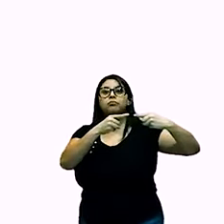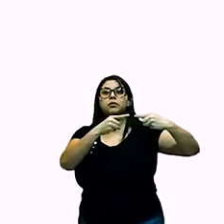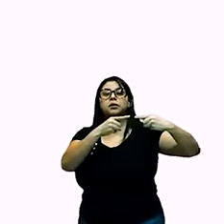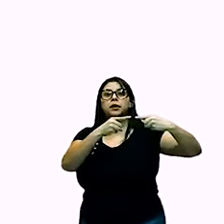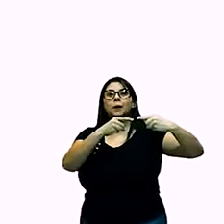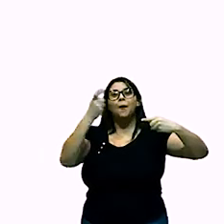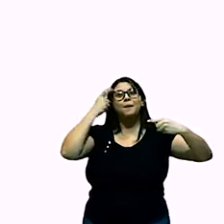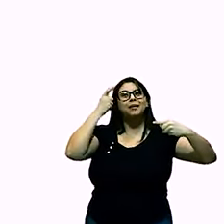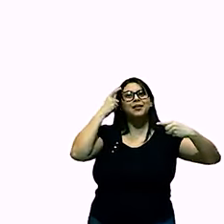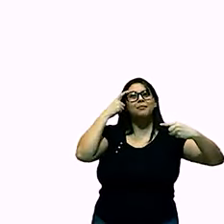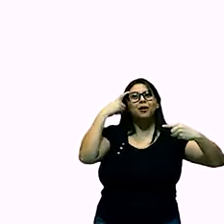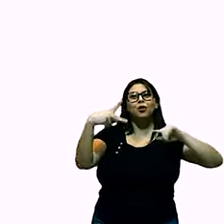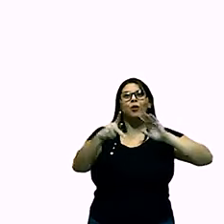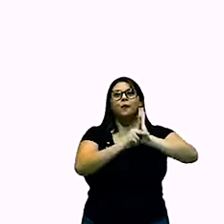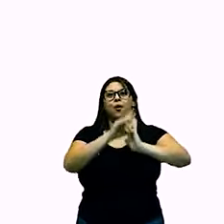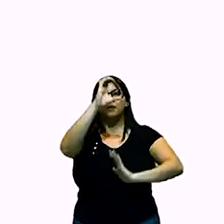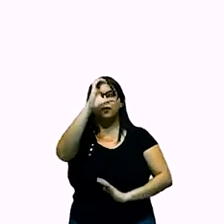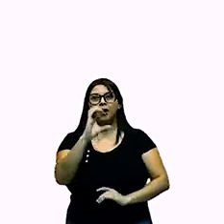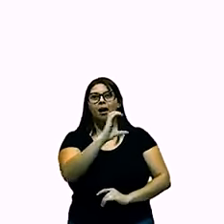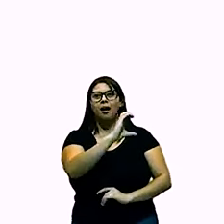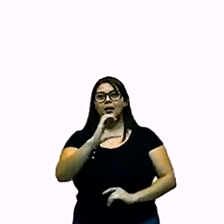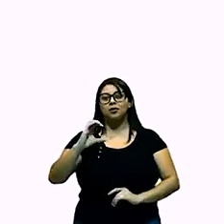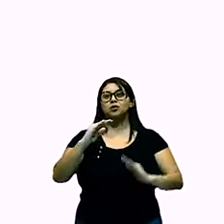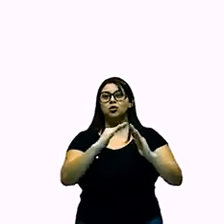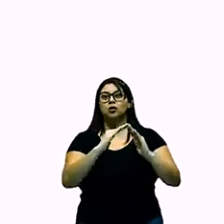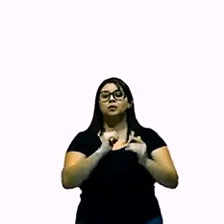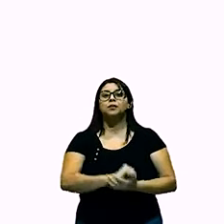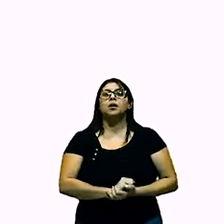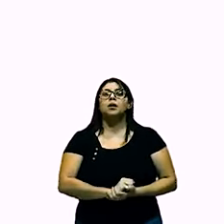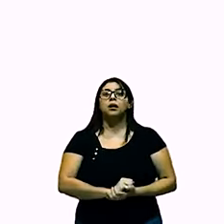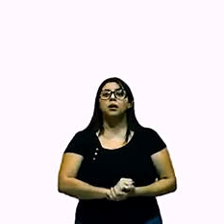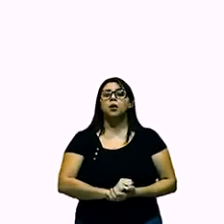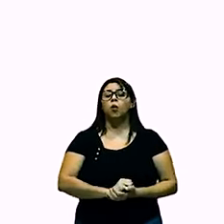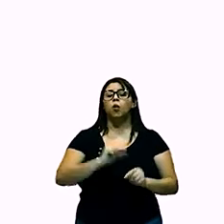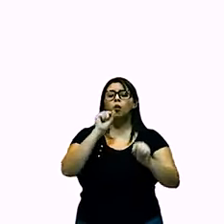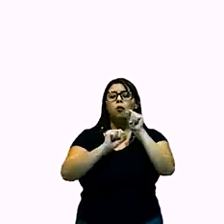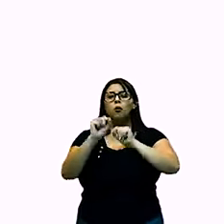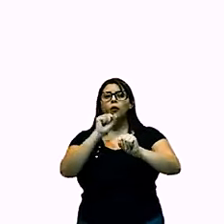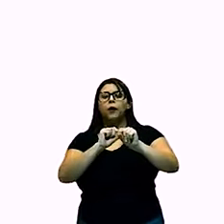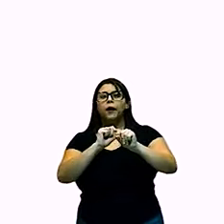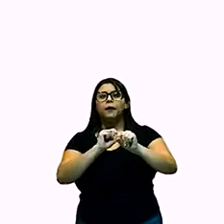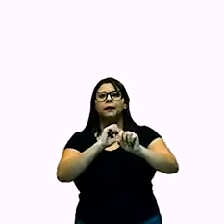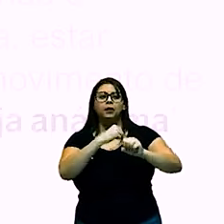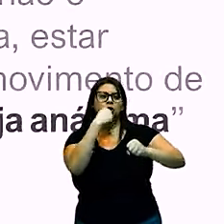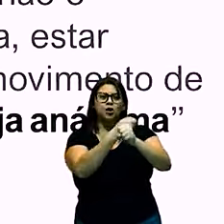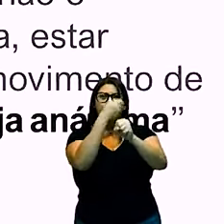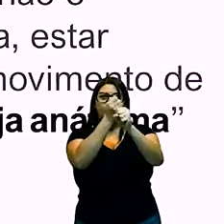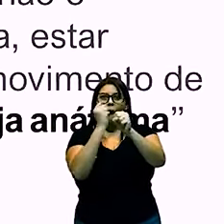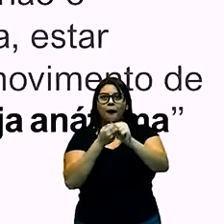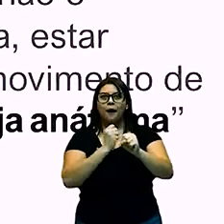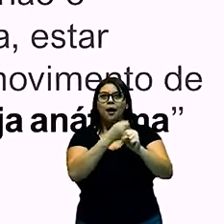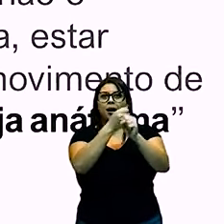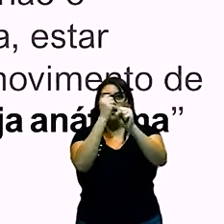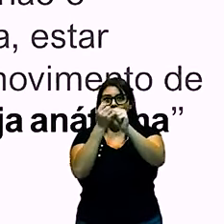Católica medieval, de que as obras cooperavam com vistas à graça da justificação. E olha o que